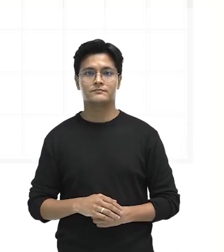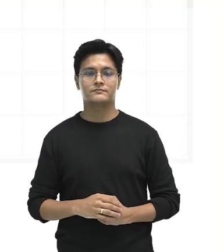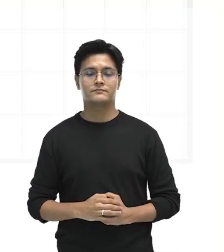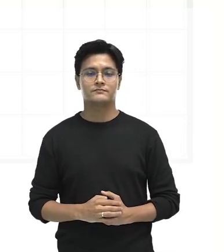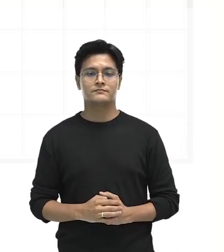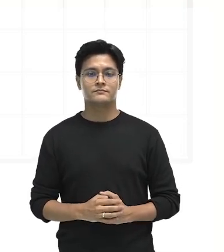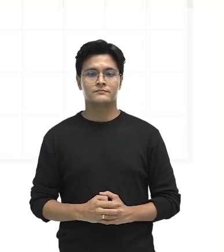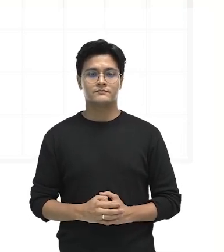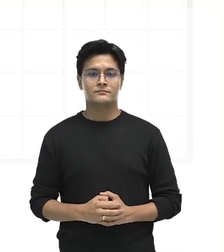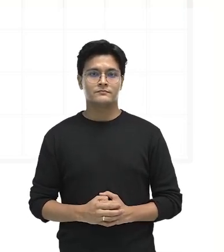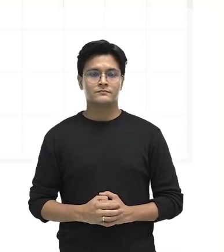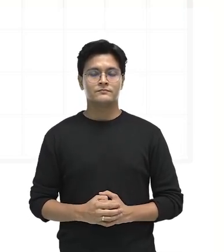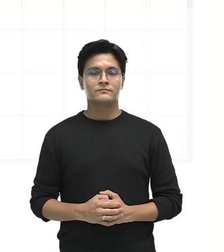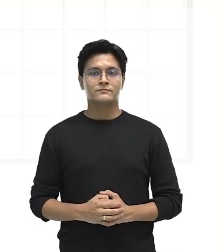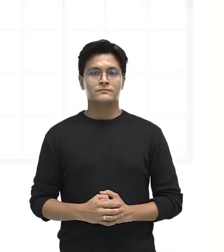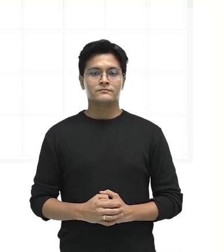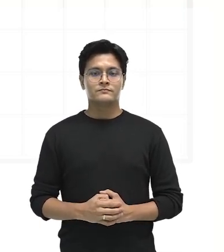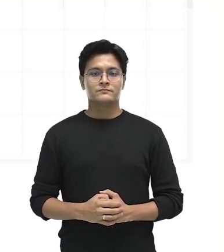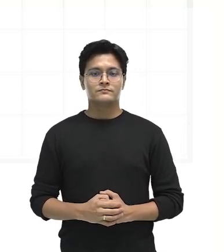20, tá?